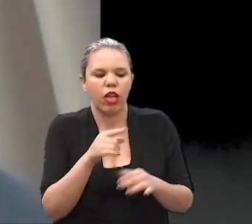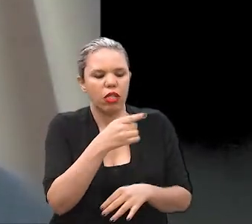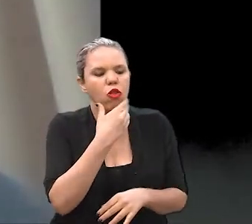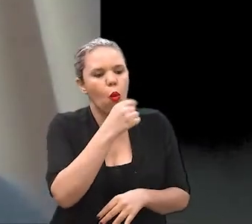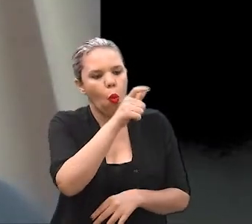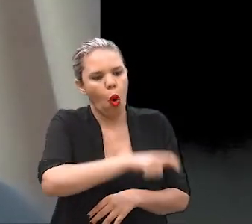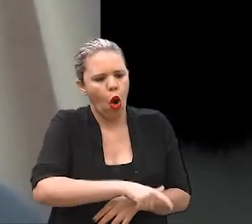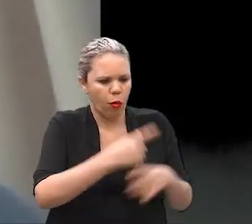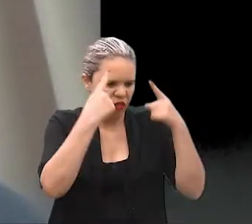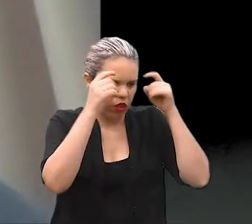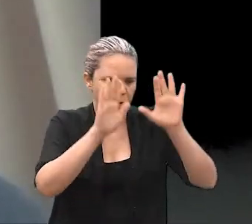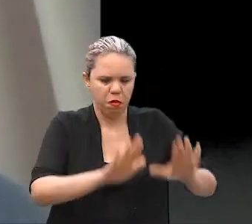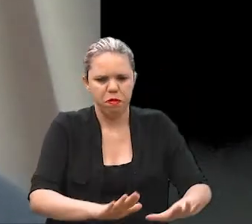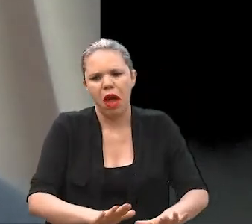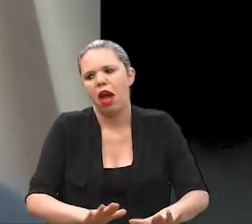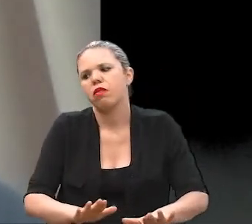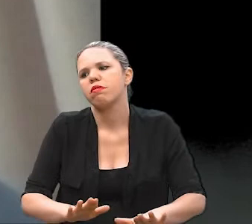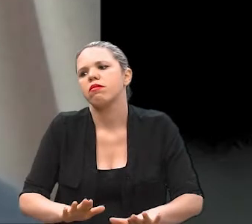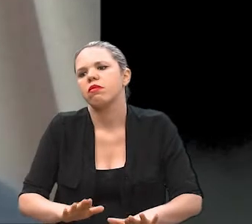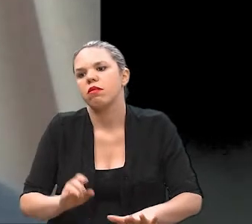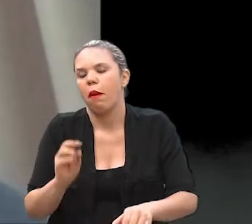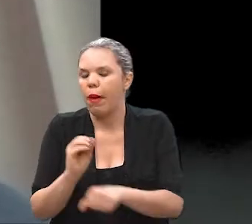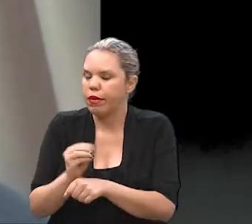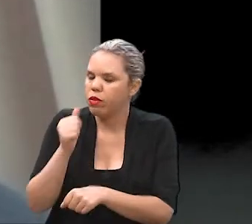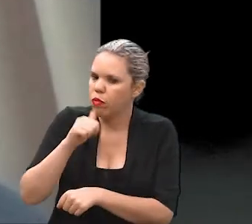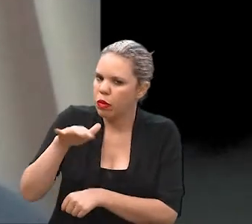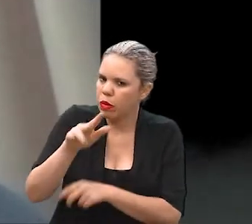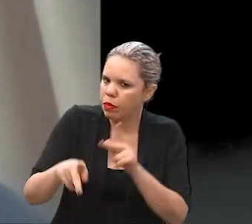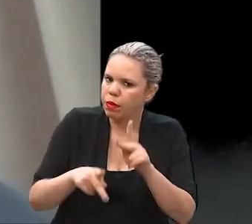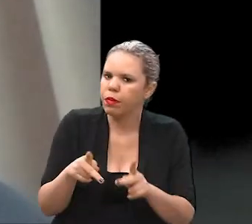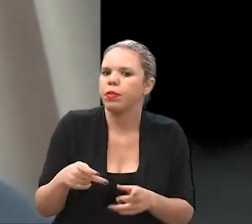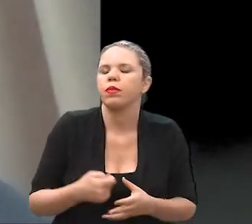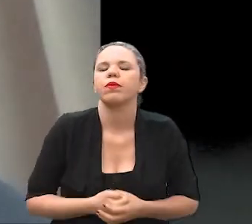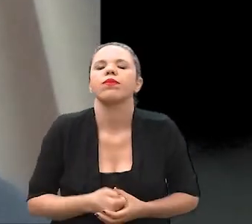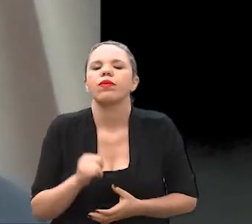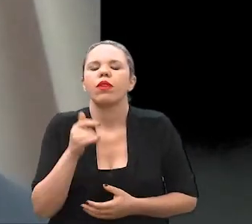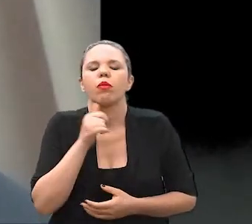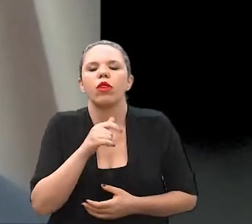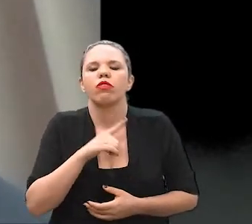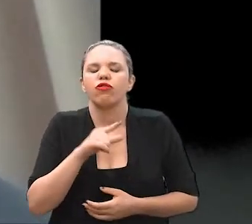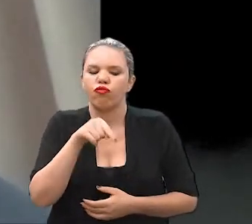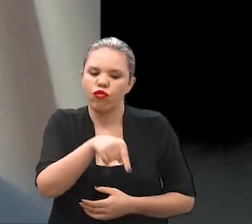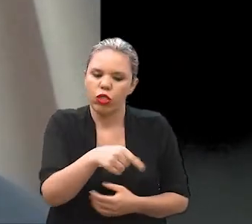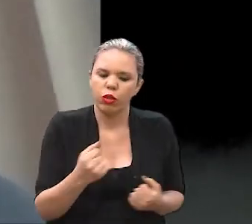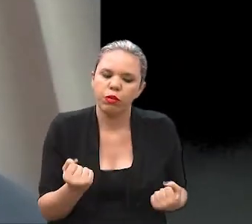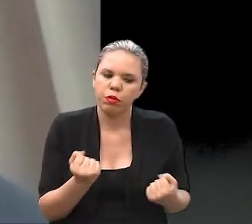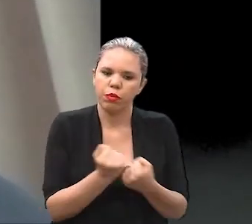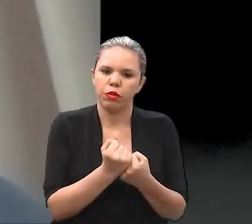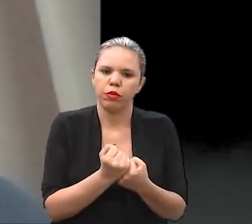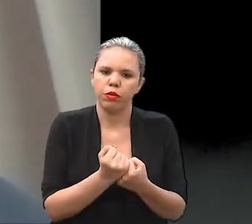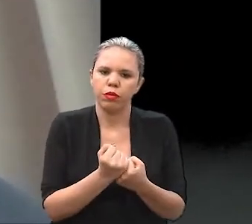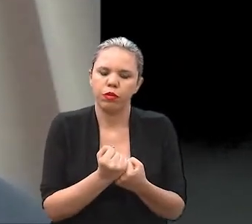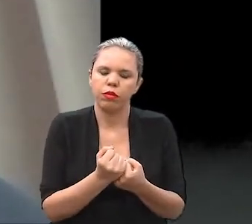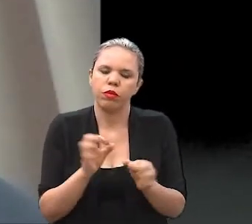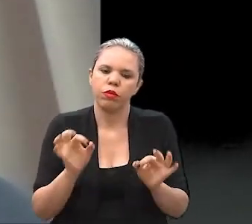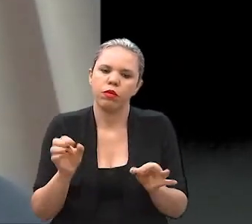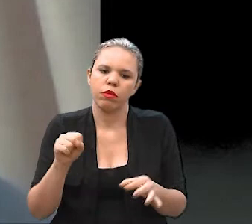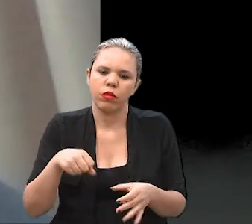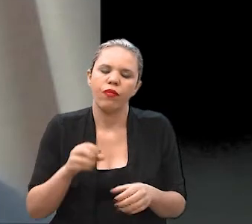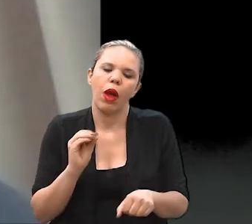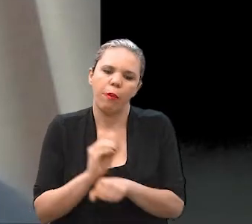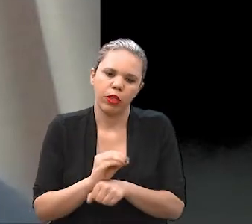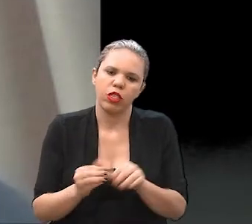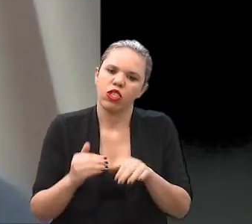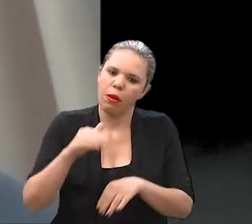mas muitas vezes, para a proteção da vida das pessoas, se ela tiver este apoio, ela com certeza vai se